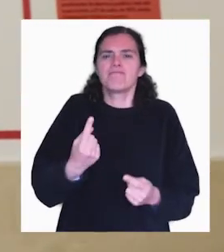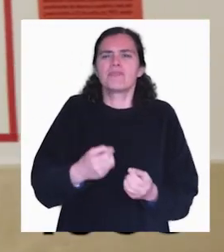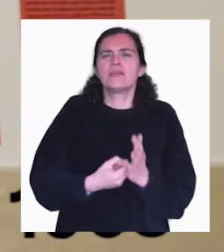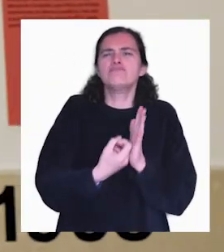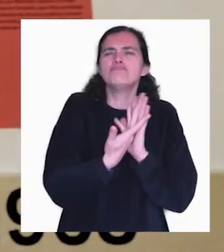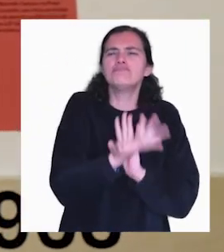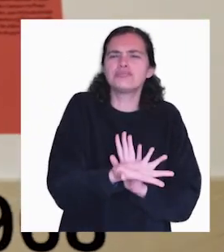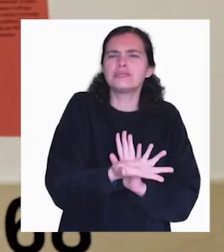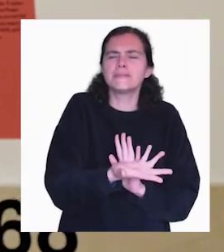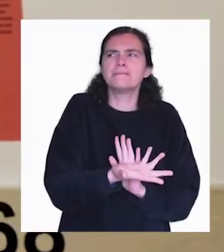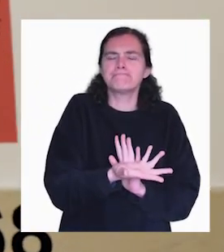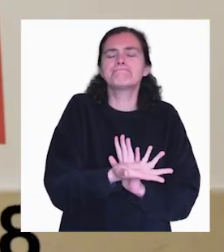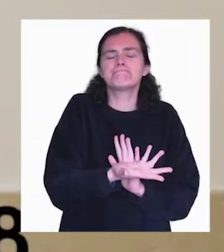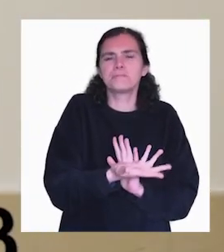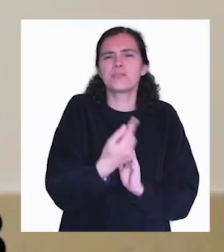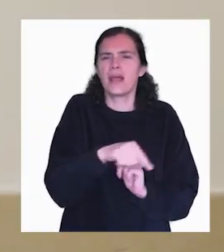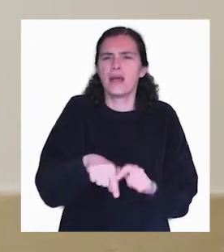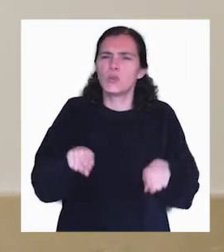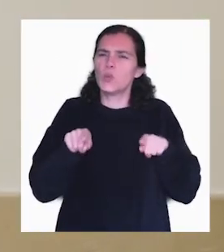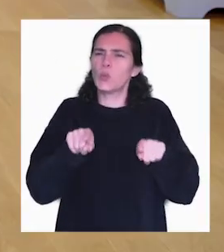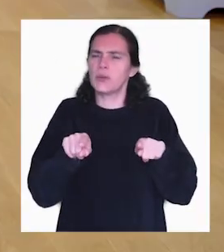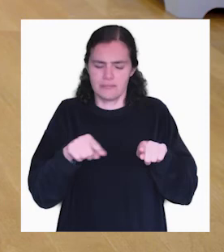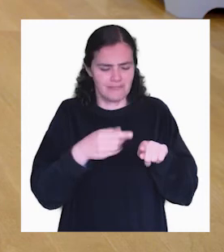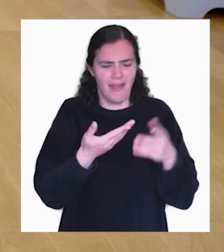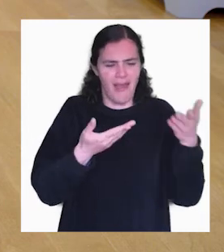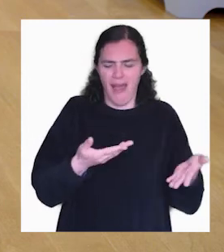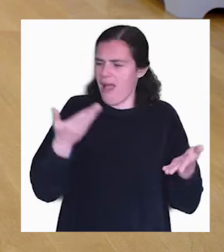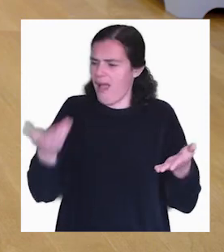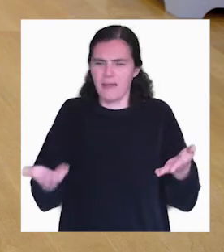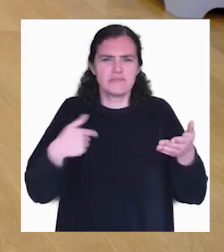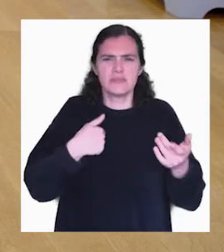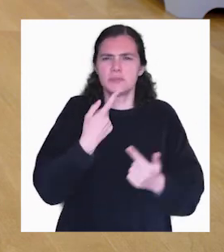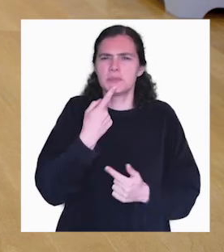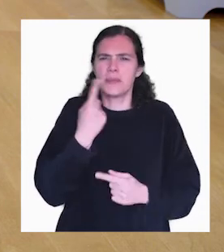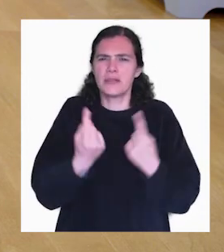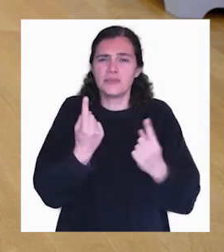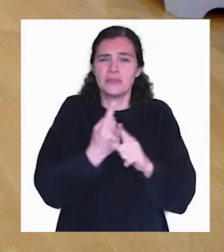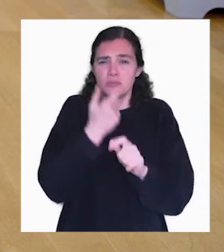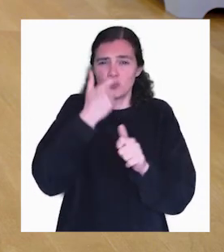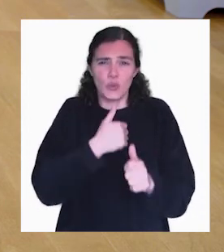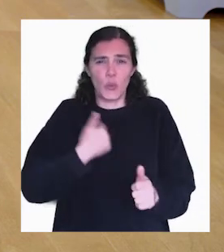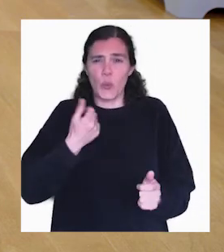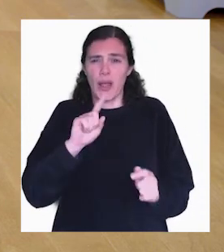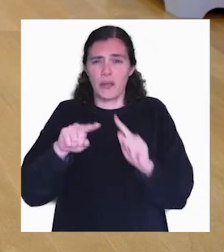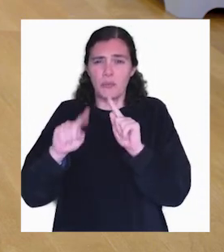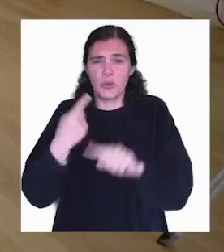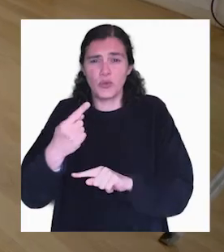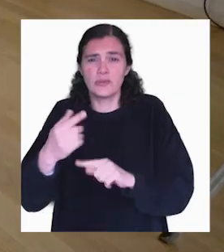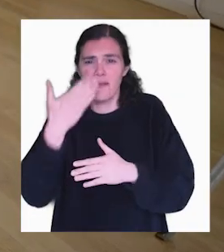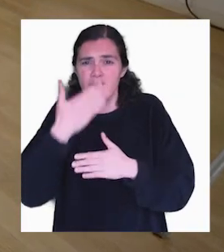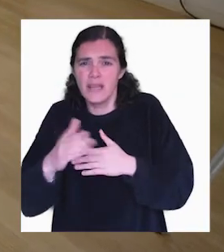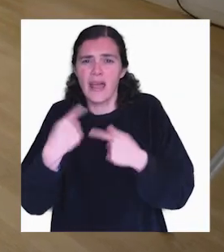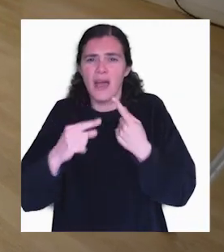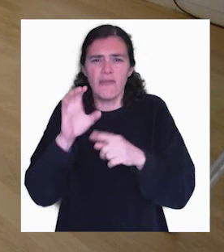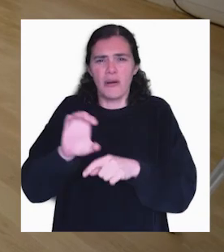vezes, colocados lado a lado, percebemos que às vezes quem aqui não ganha aparece mais à frente noutra formulação, ou seja,